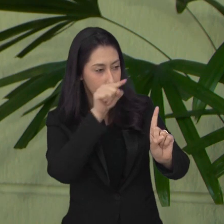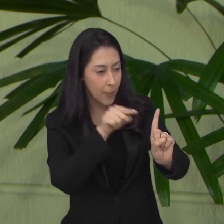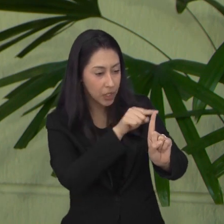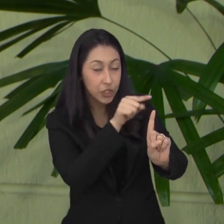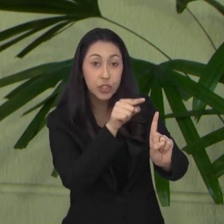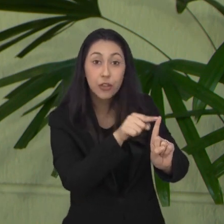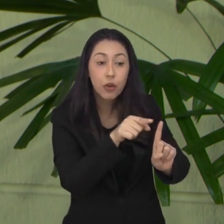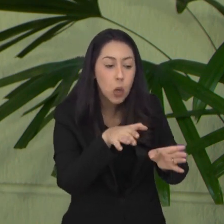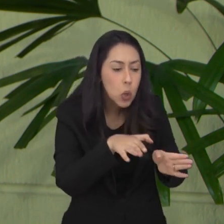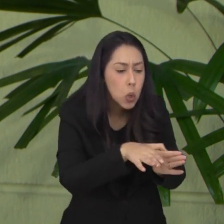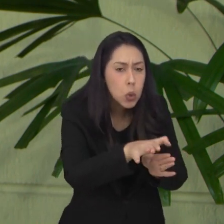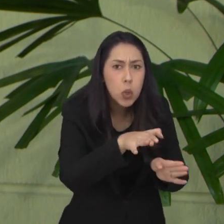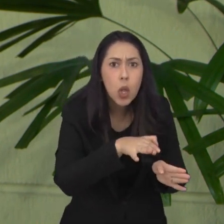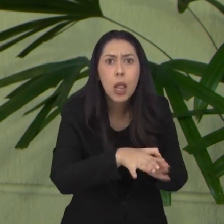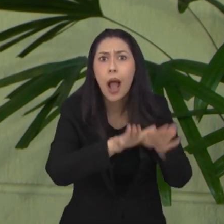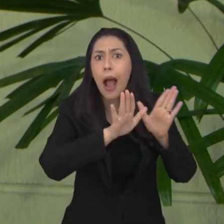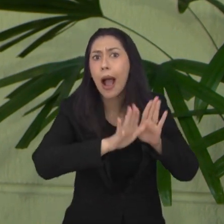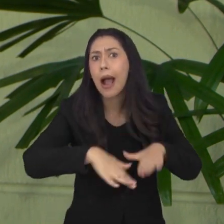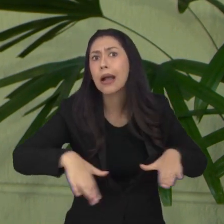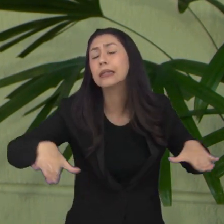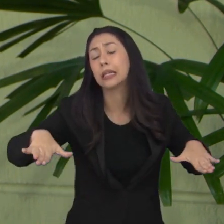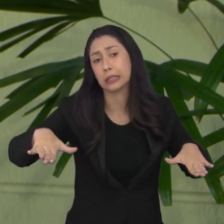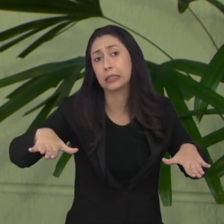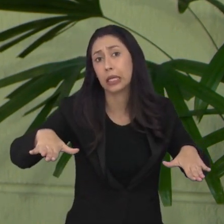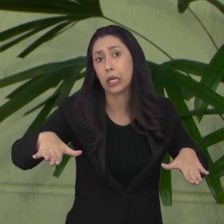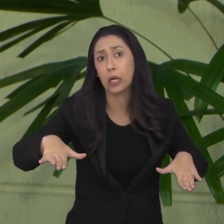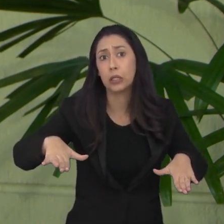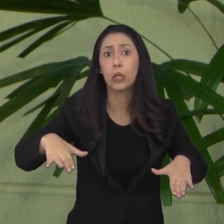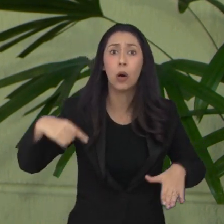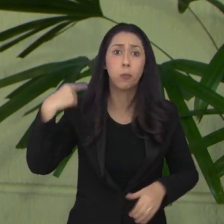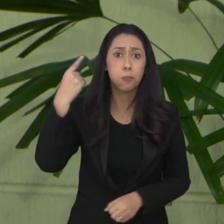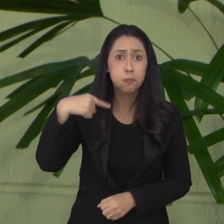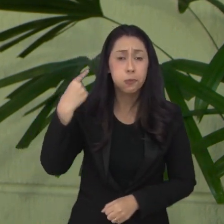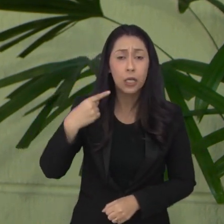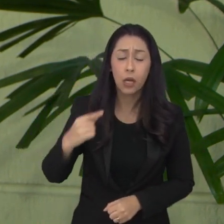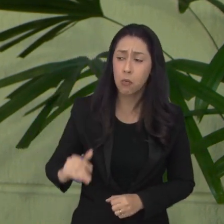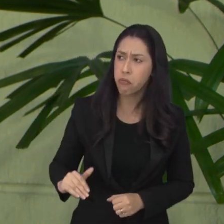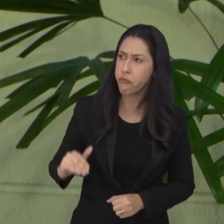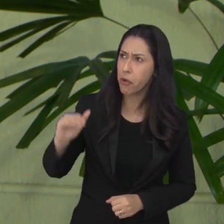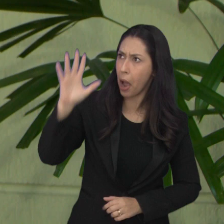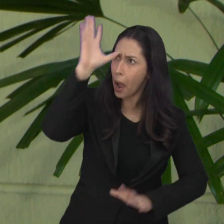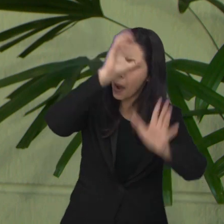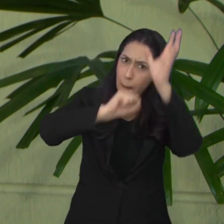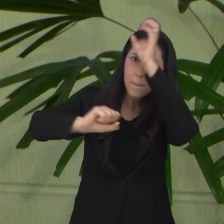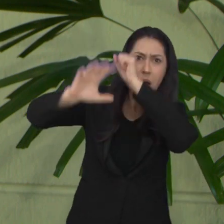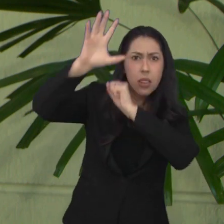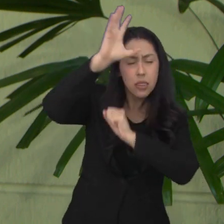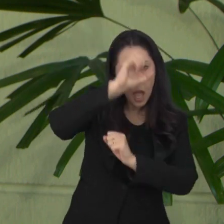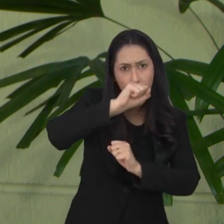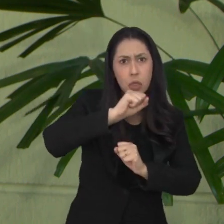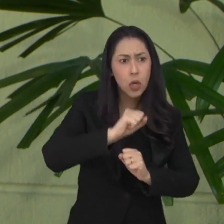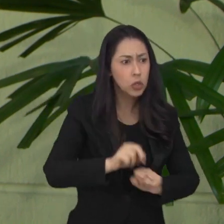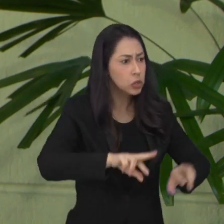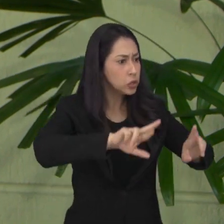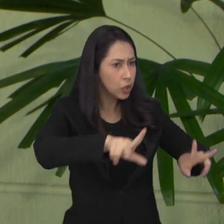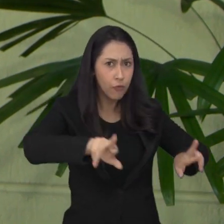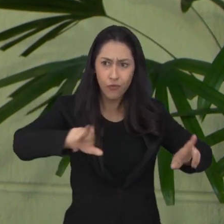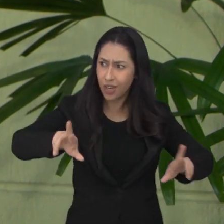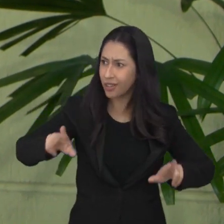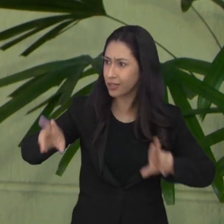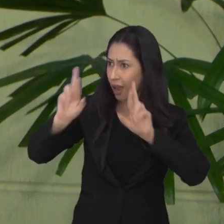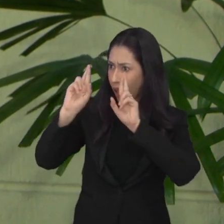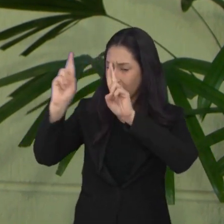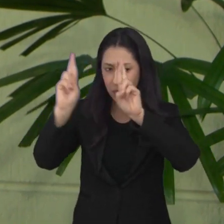finalidade instruir a criança sobre os deveres e direitos para que elas cresçam como cidadãos de bem, respeitando as diferenças, respeitando ao